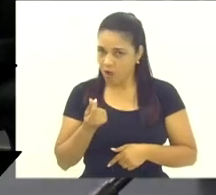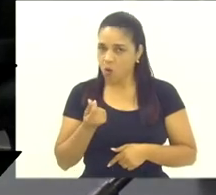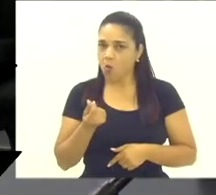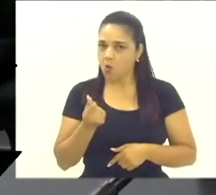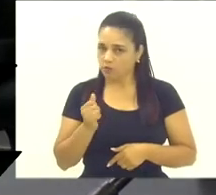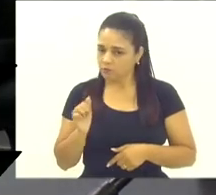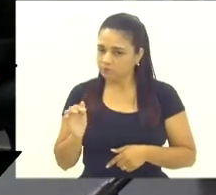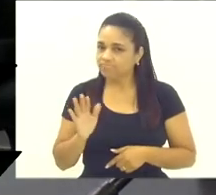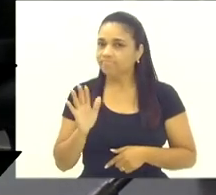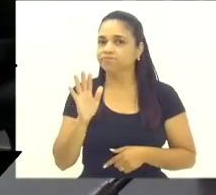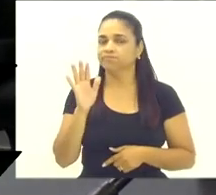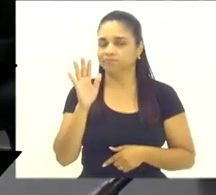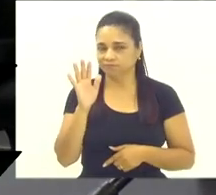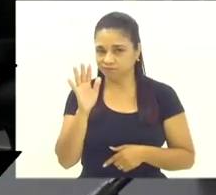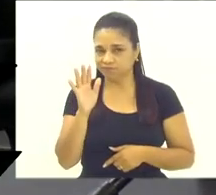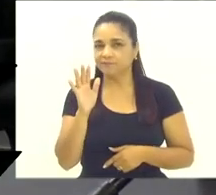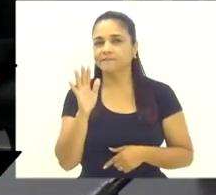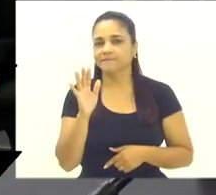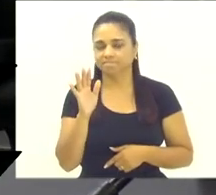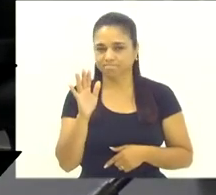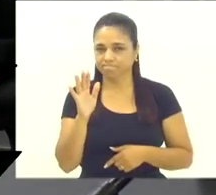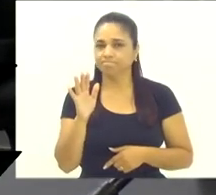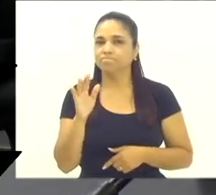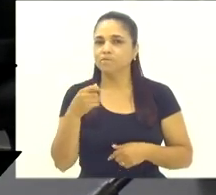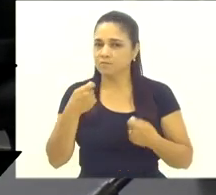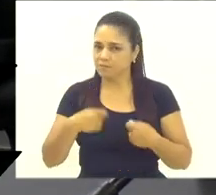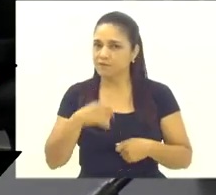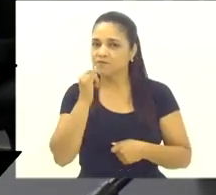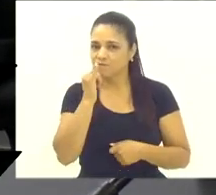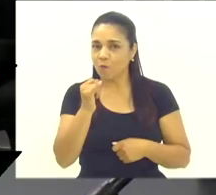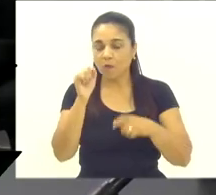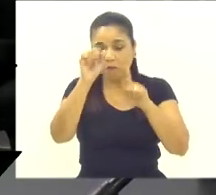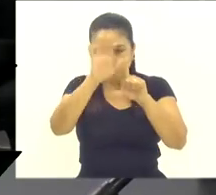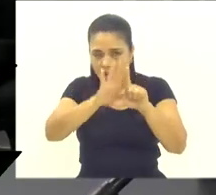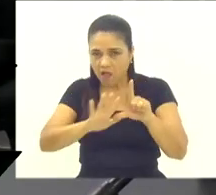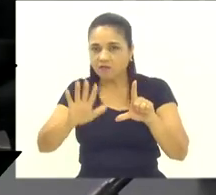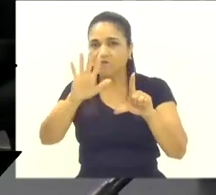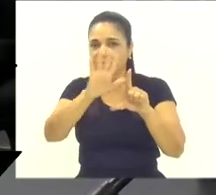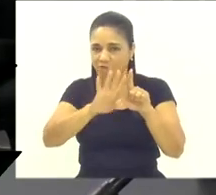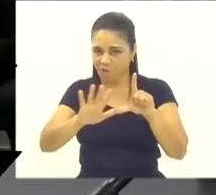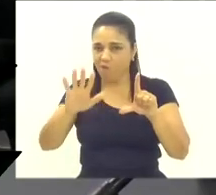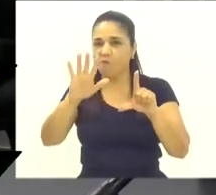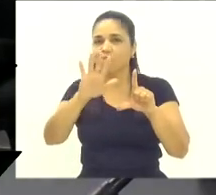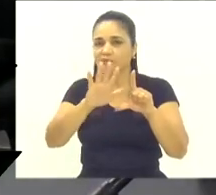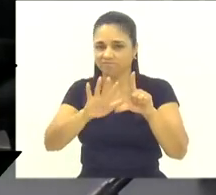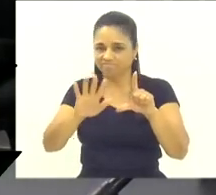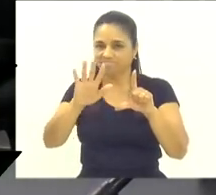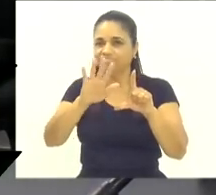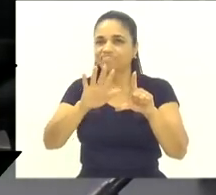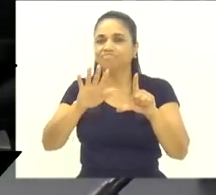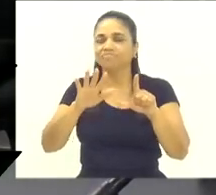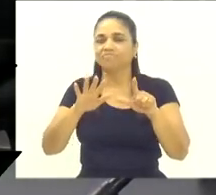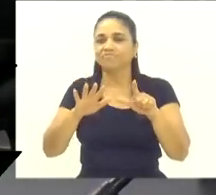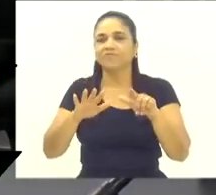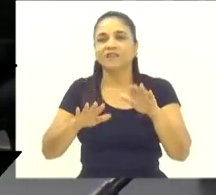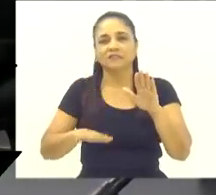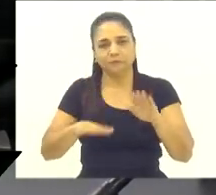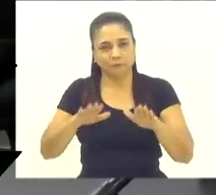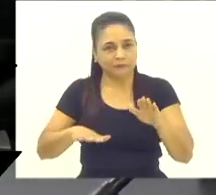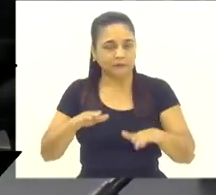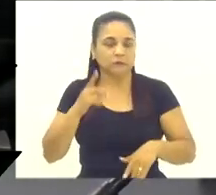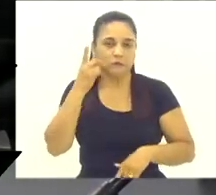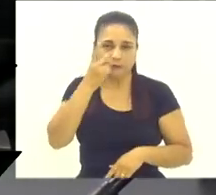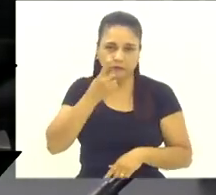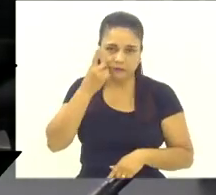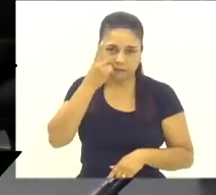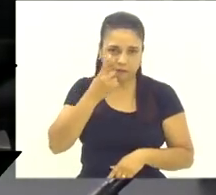muitas vezes bastante altos das plataformas e a depender do né do deputado